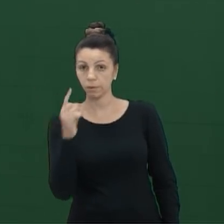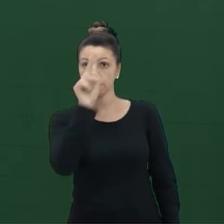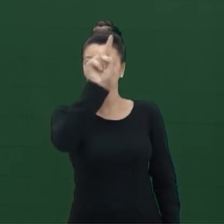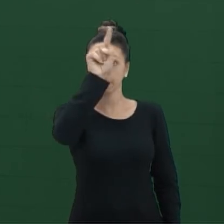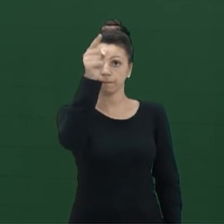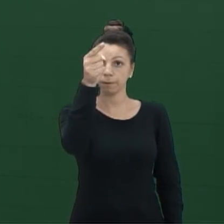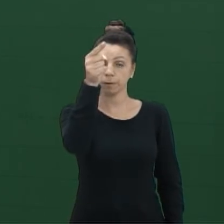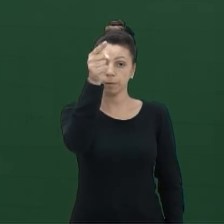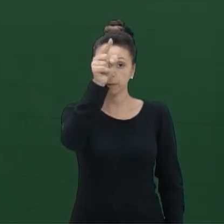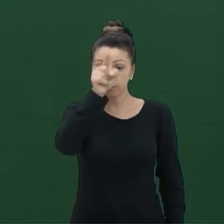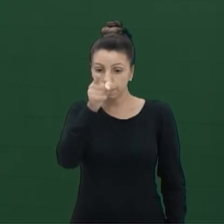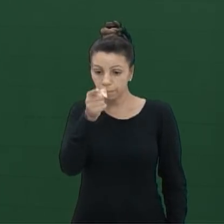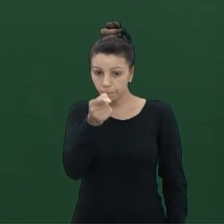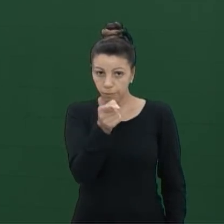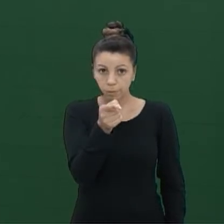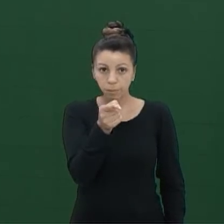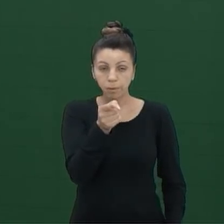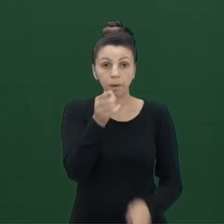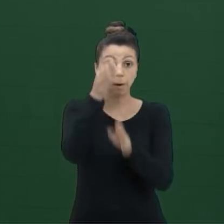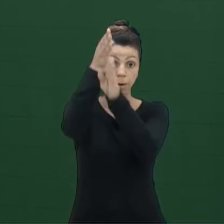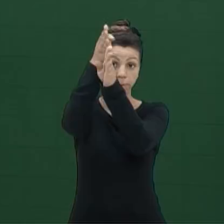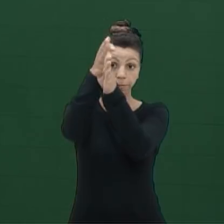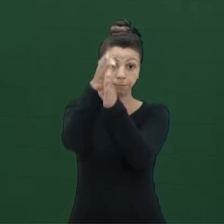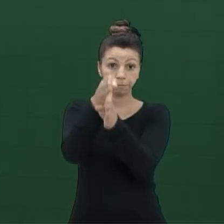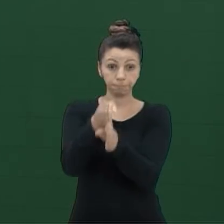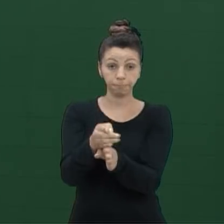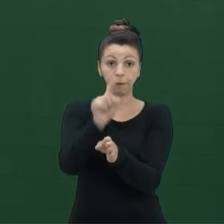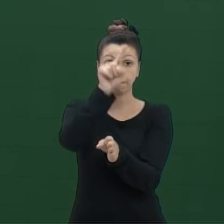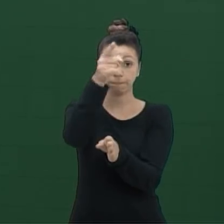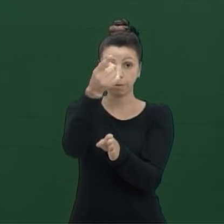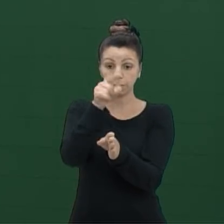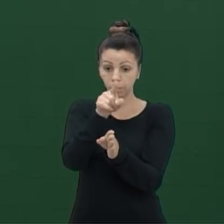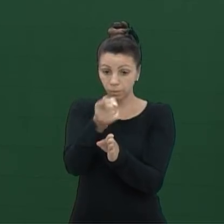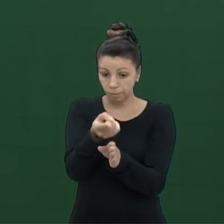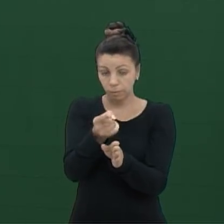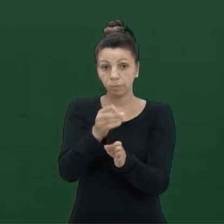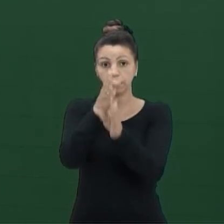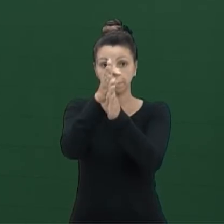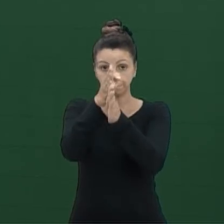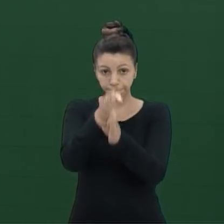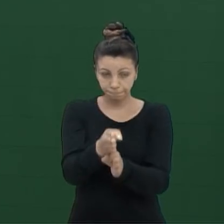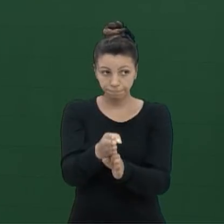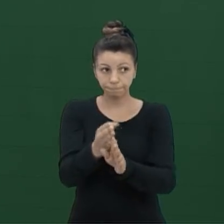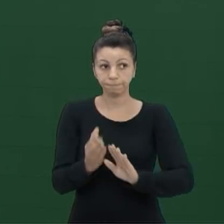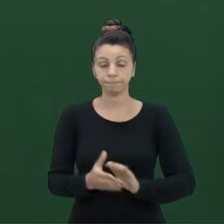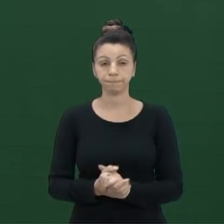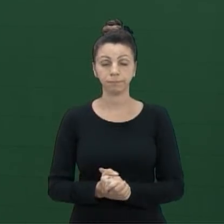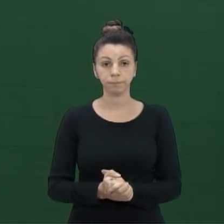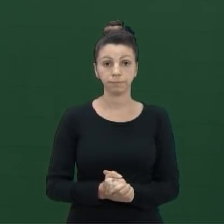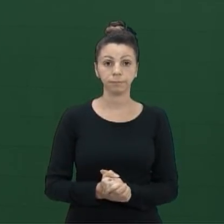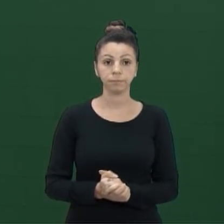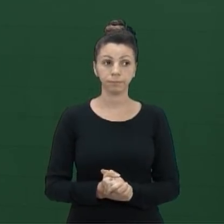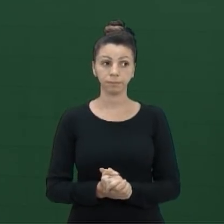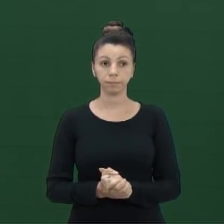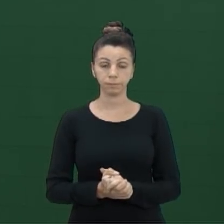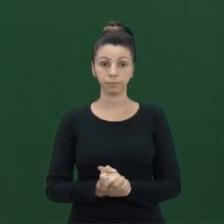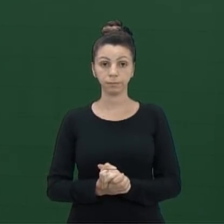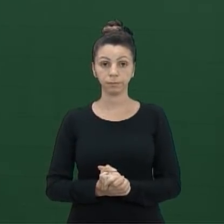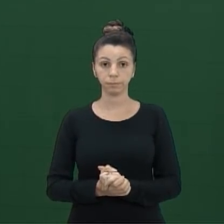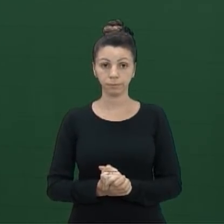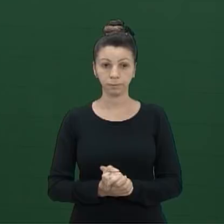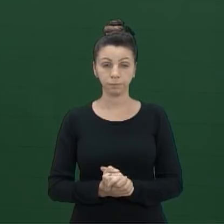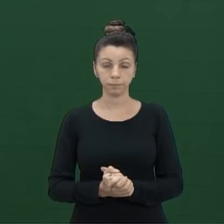a gente alinha os números decimais vírgula com vírgula. Como aqui a gente tem um número decimal e um número inteiro, a vírgula do